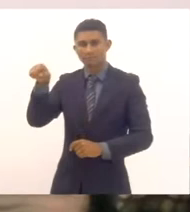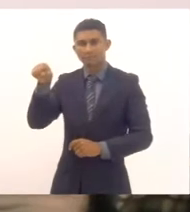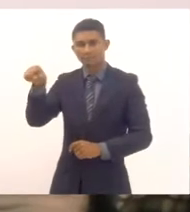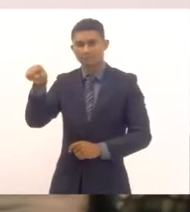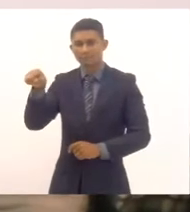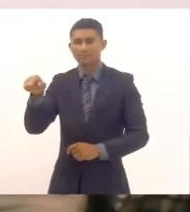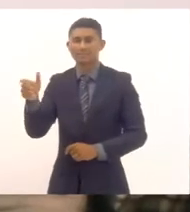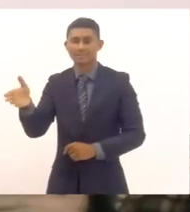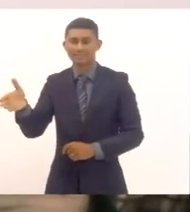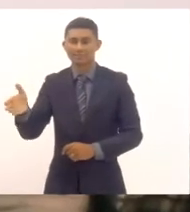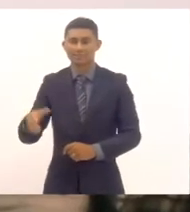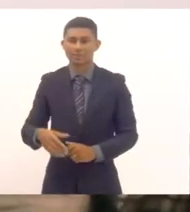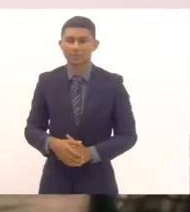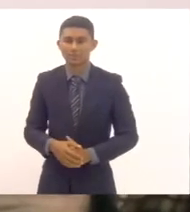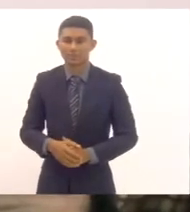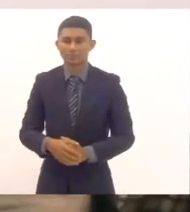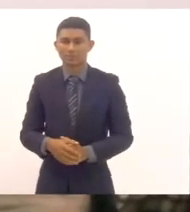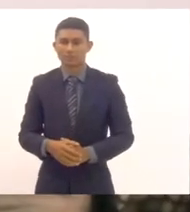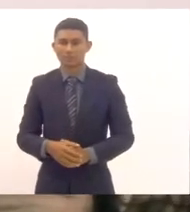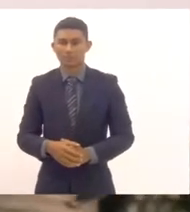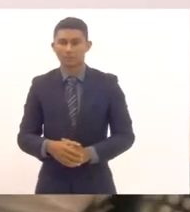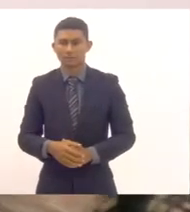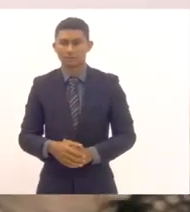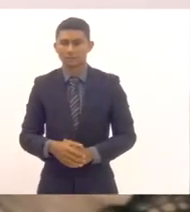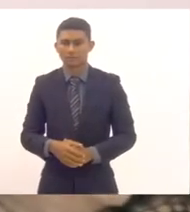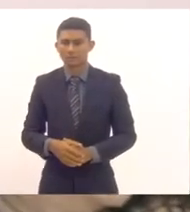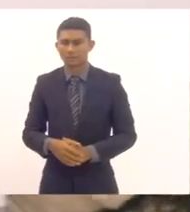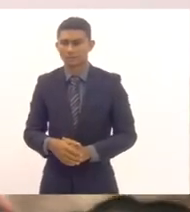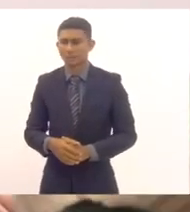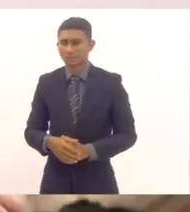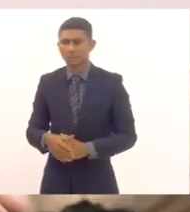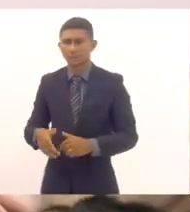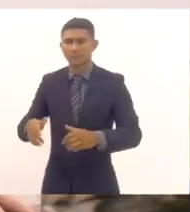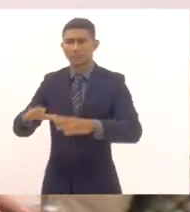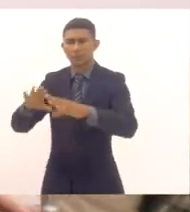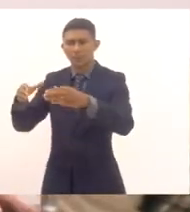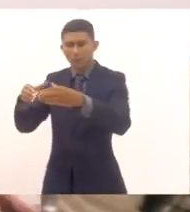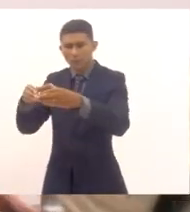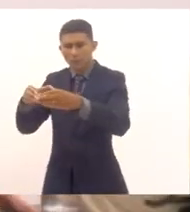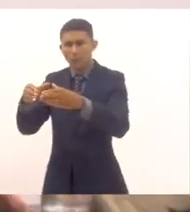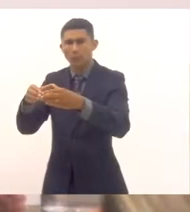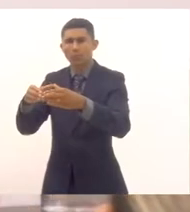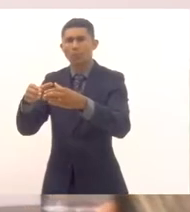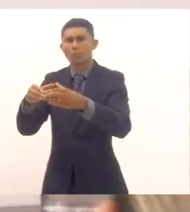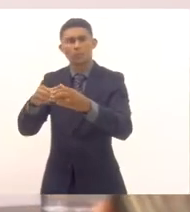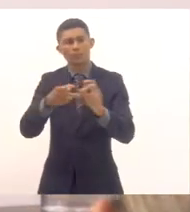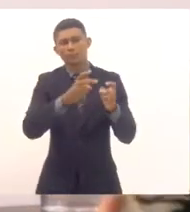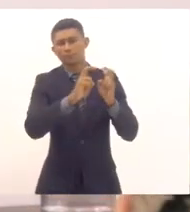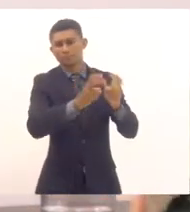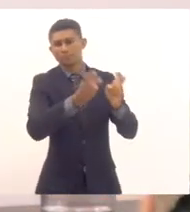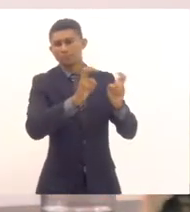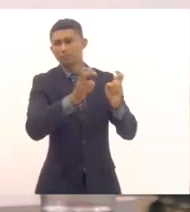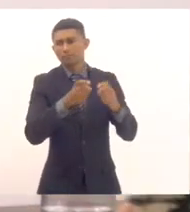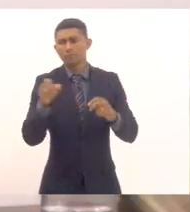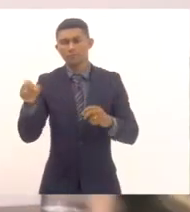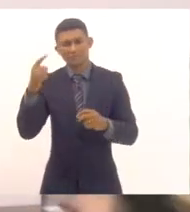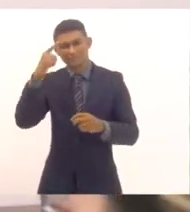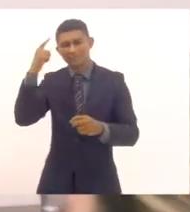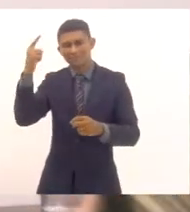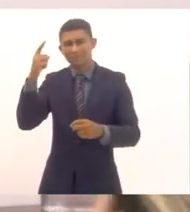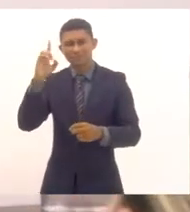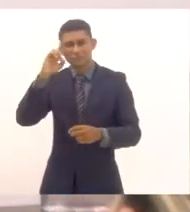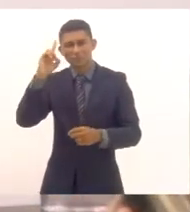daquele da ali não é mais é o do cumprimento Obrigado o grupo anel de Ferro diário nos trouxe a data